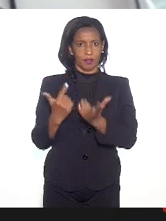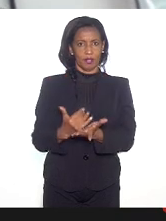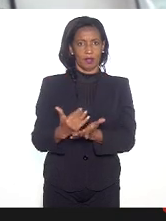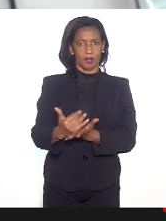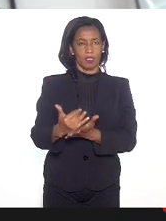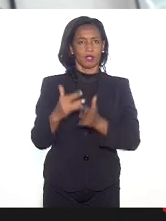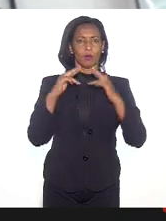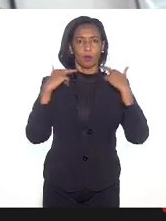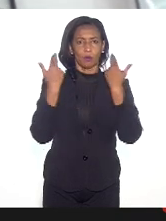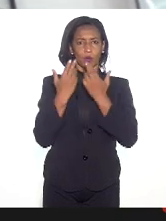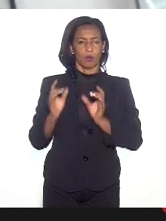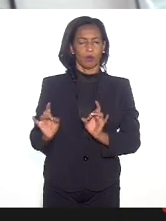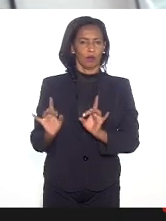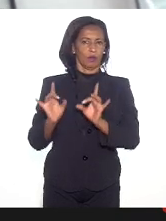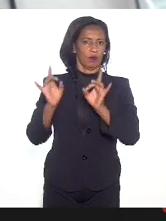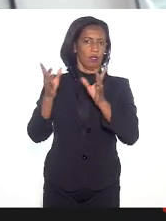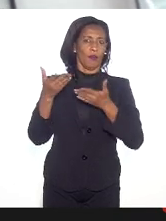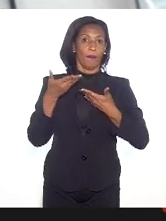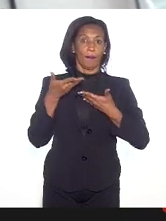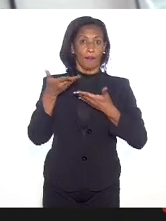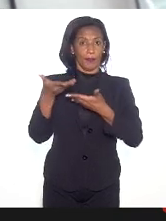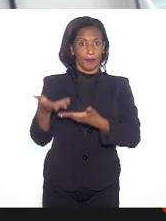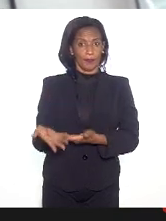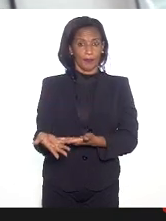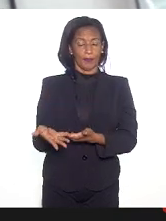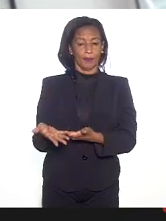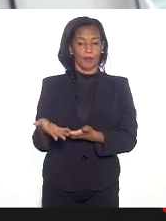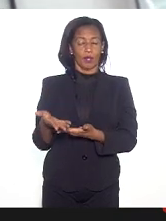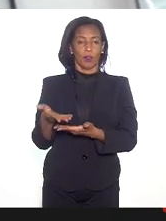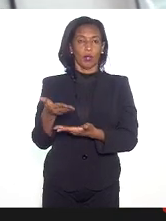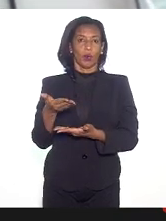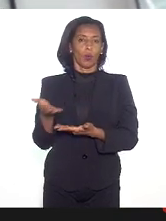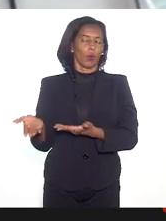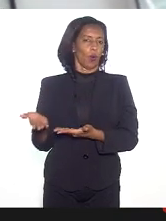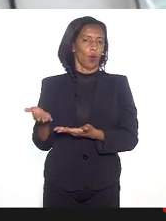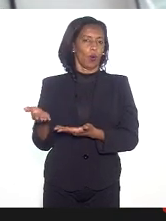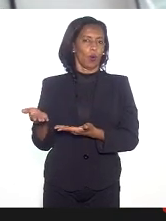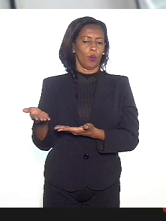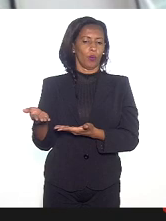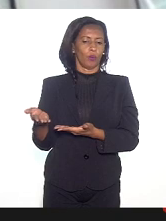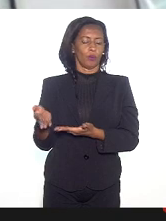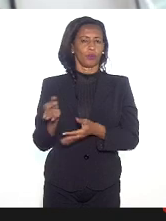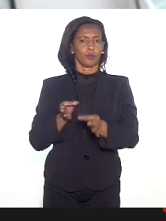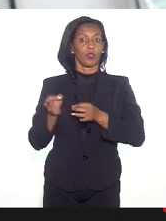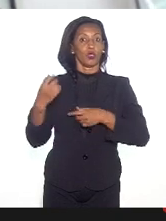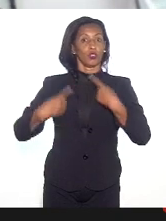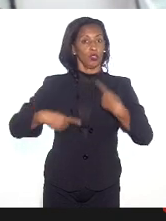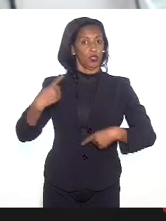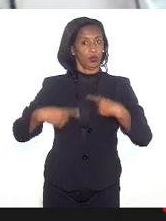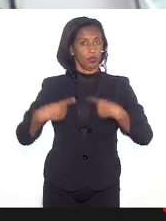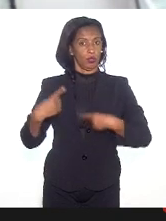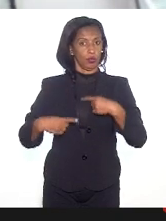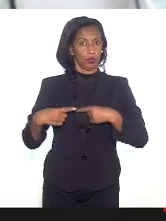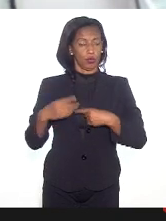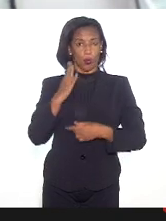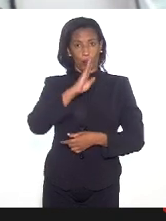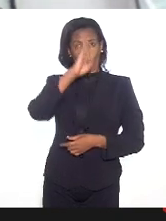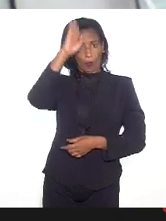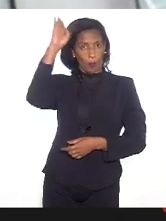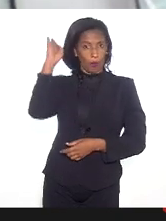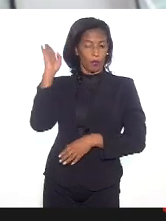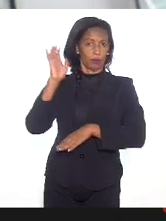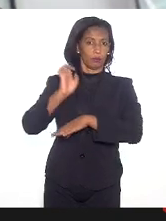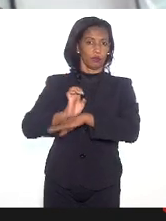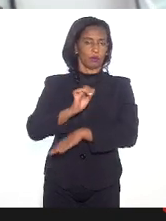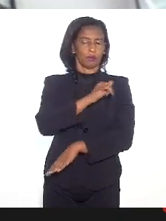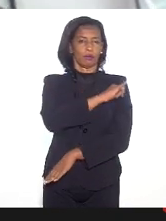audiência pública convocada com a finalidade de discutir, debater com o Corpo de Bombeiros Militar do Estado do